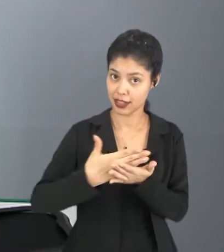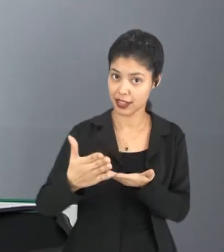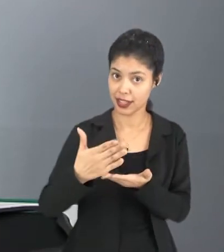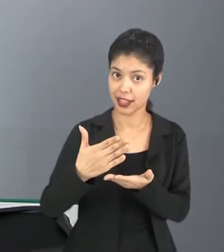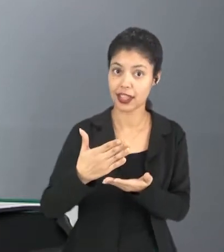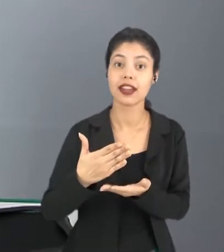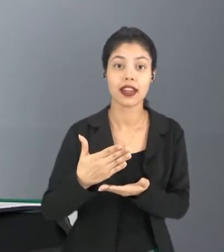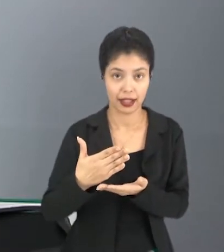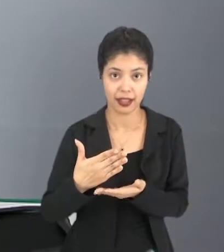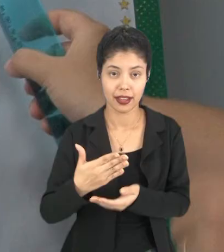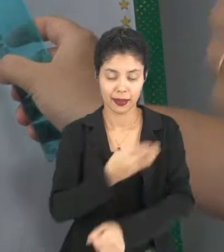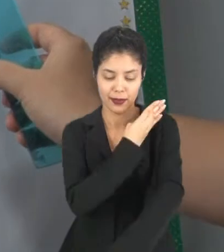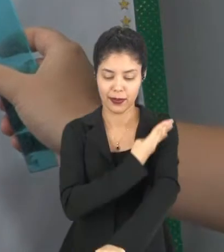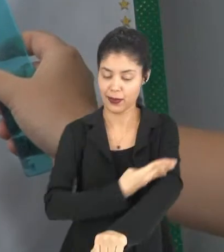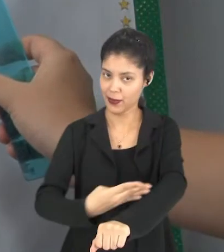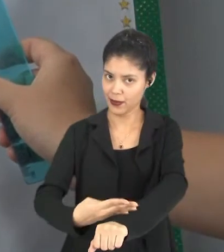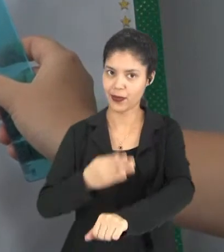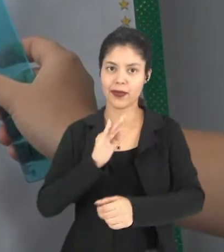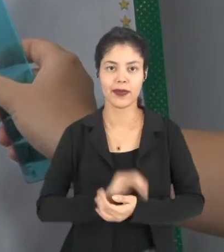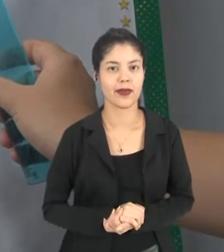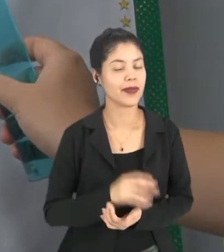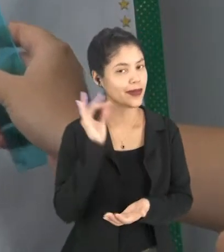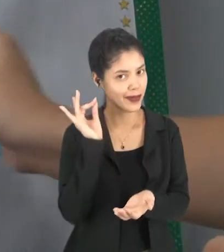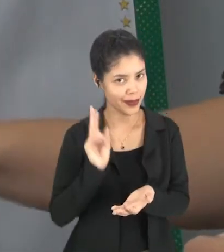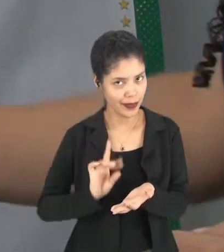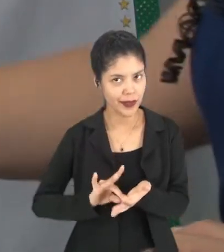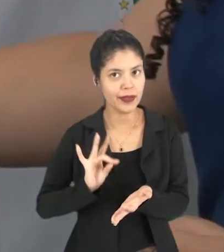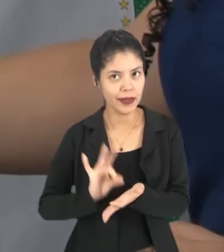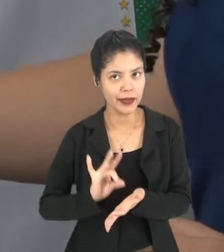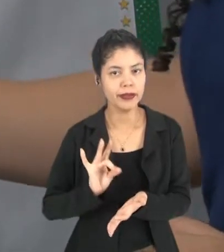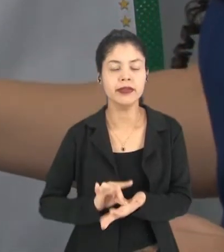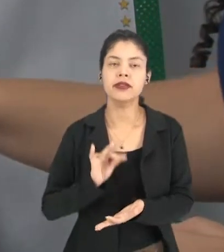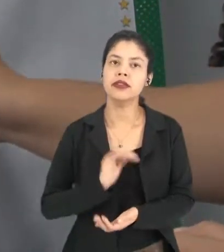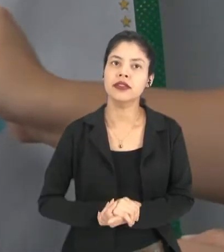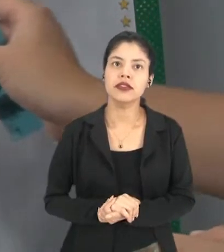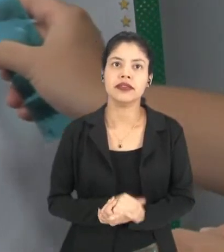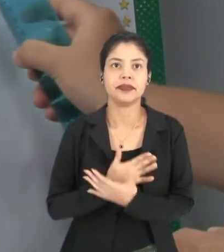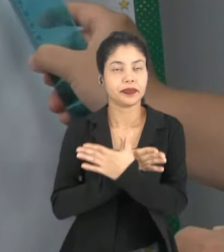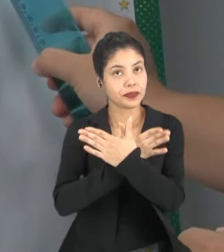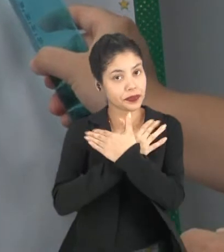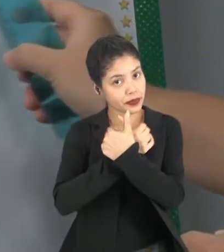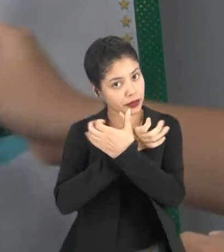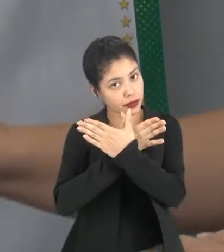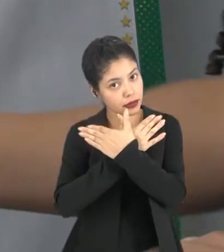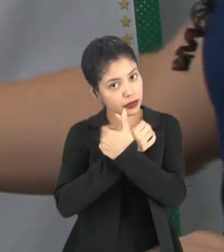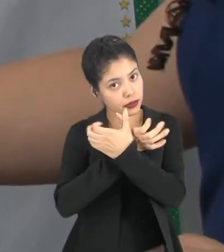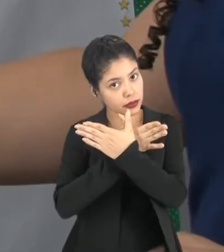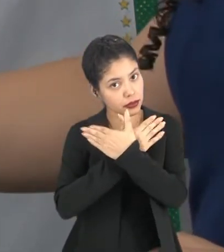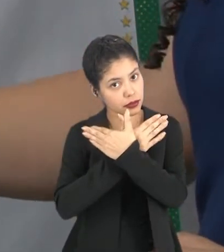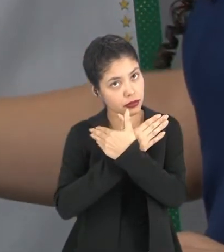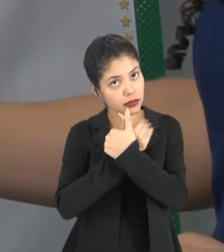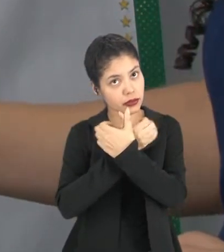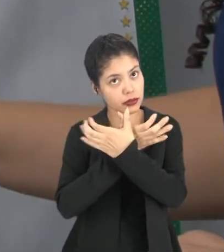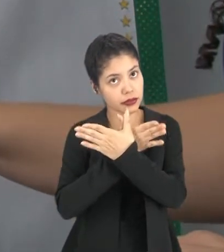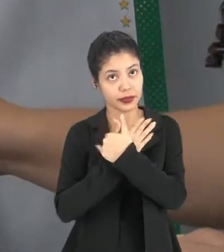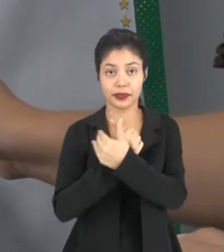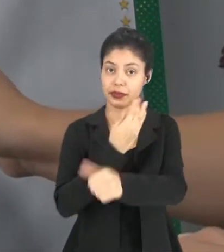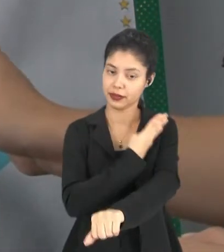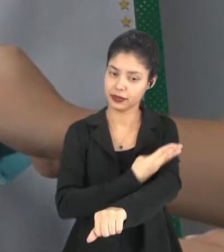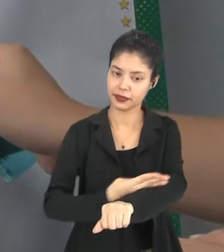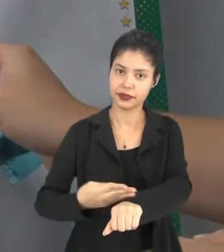pelas borboletas brancas. Isso mesmo. Borboletas brancas